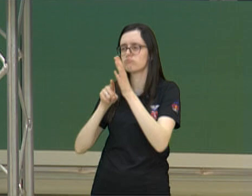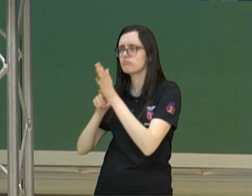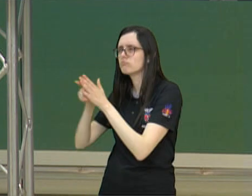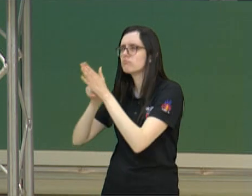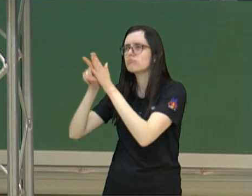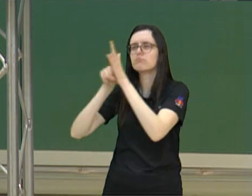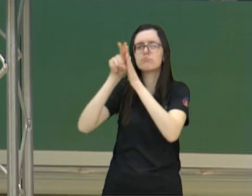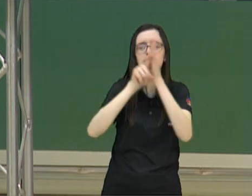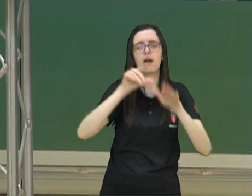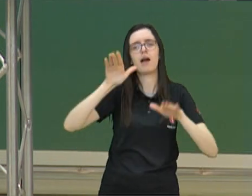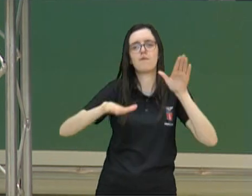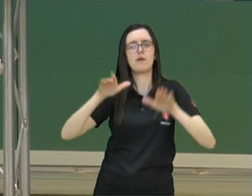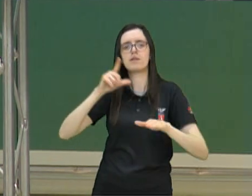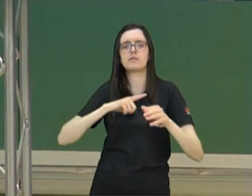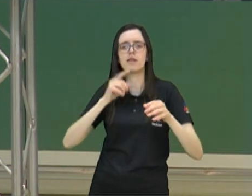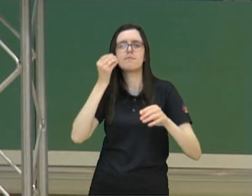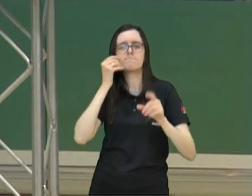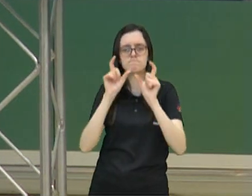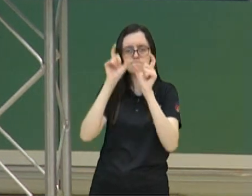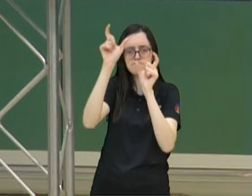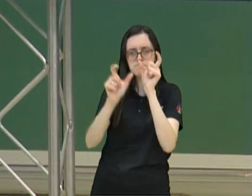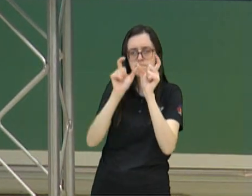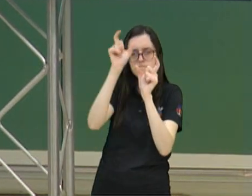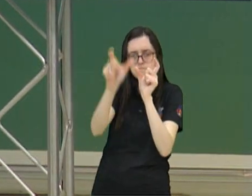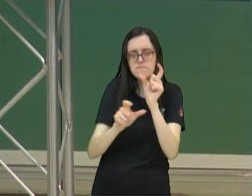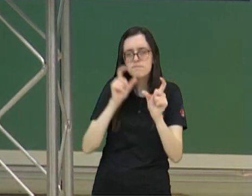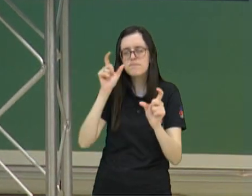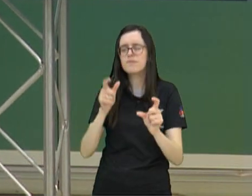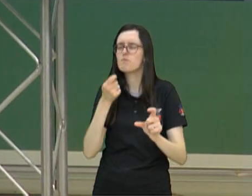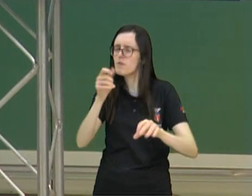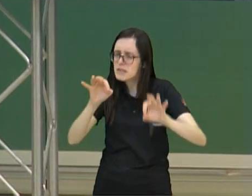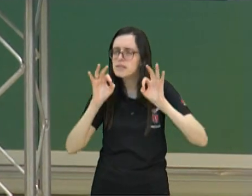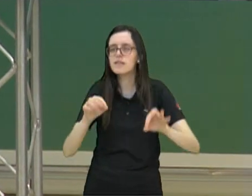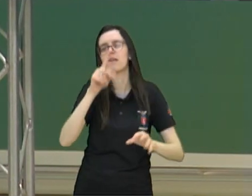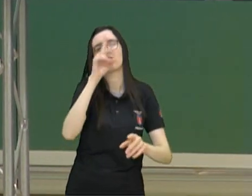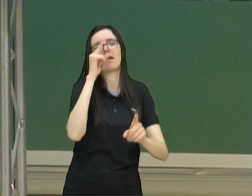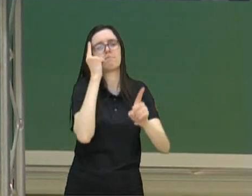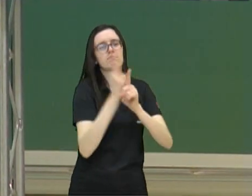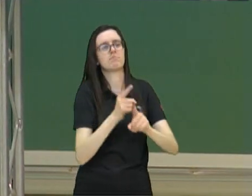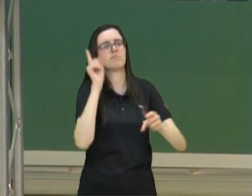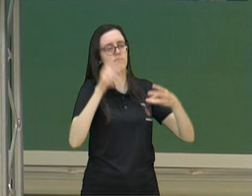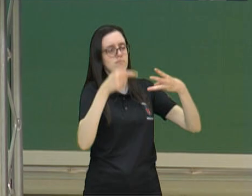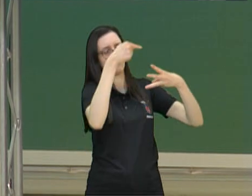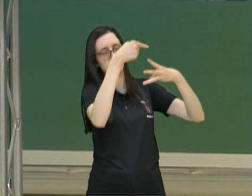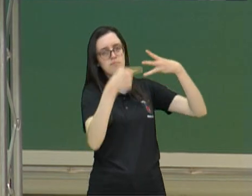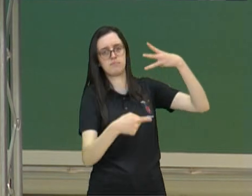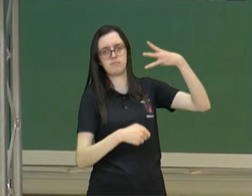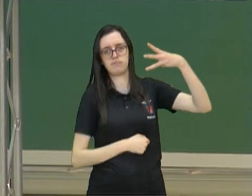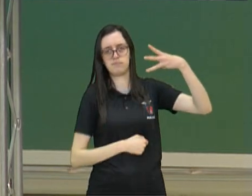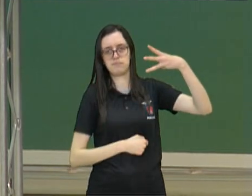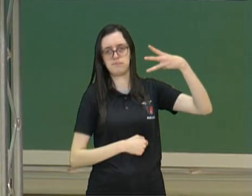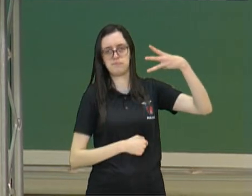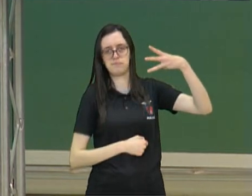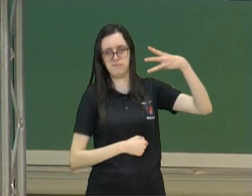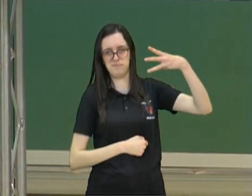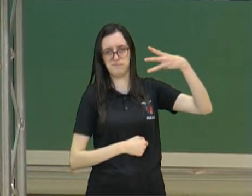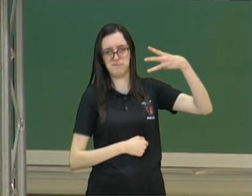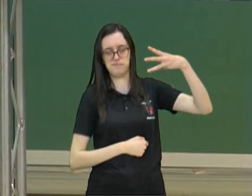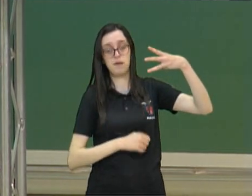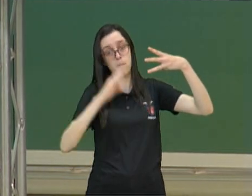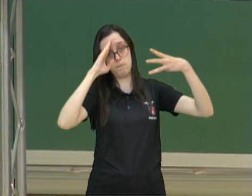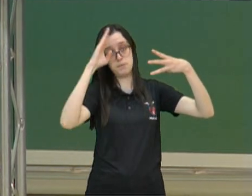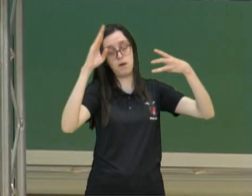por exemplo, a conjugação verbal, você possivelmente vai encontrar esses 3 modos, que eles são os